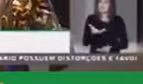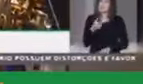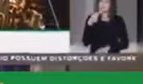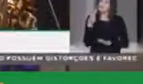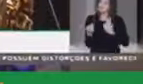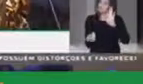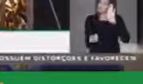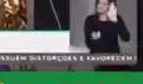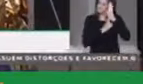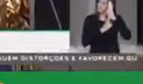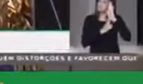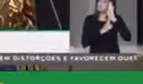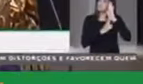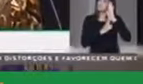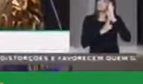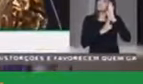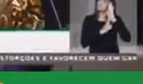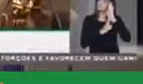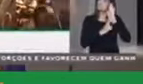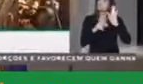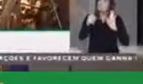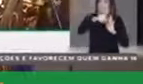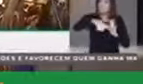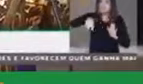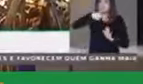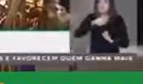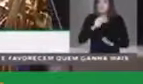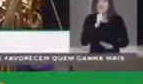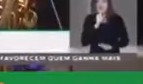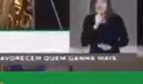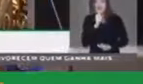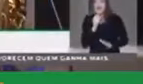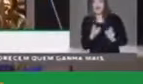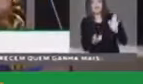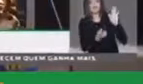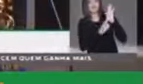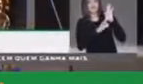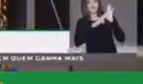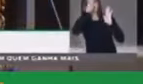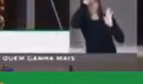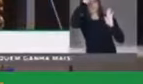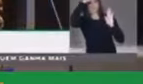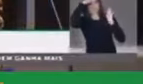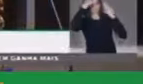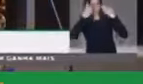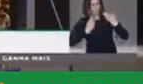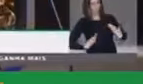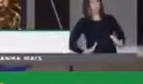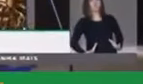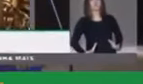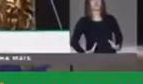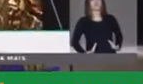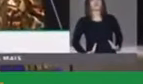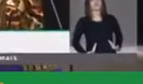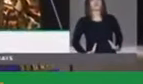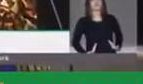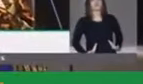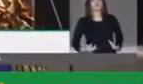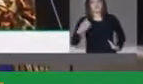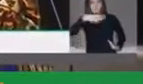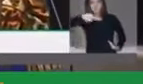conversar com aqueles que ainda não se assumiram como negros. Que